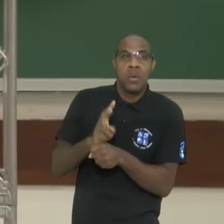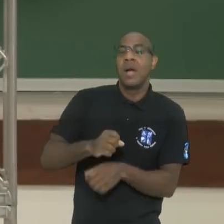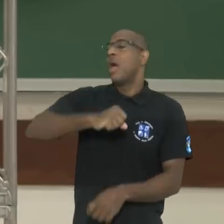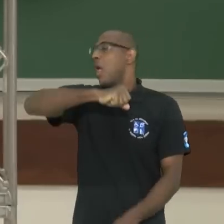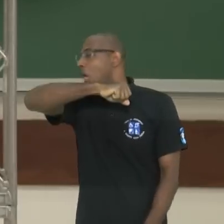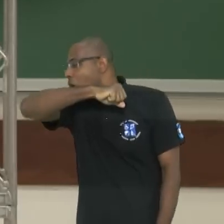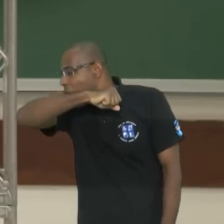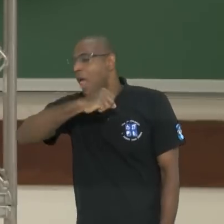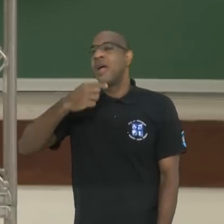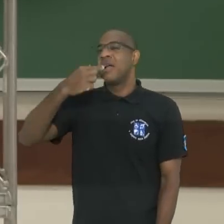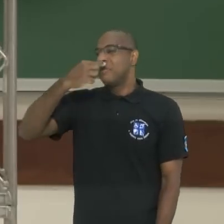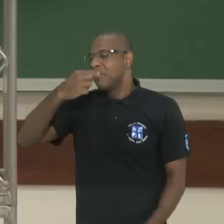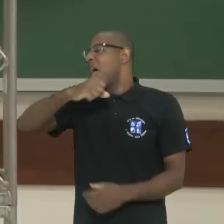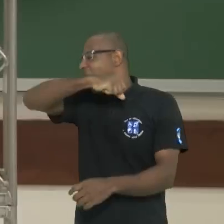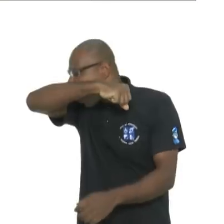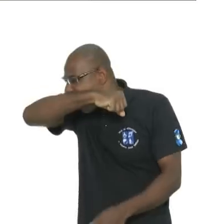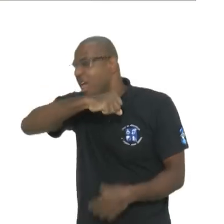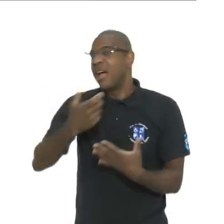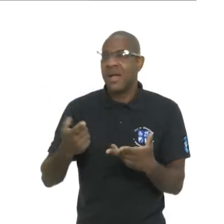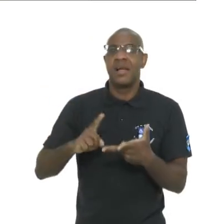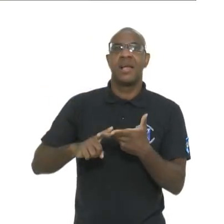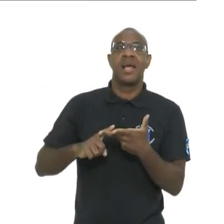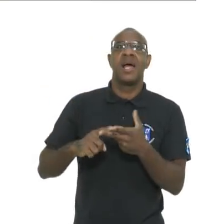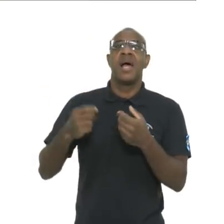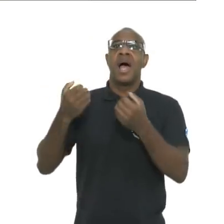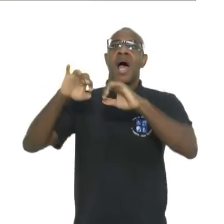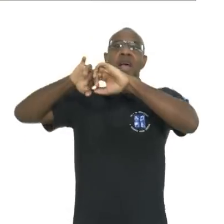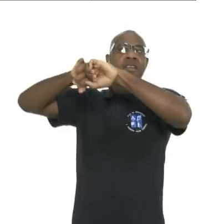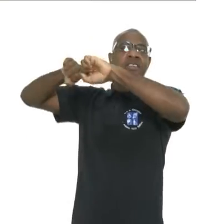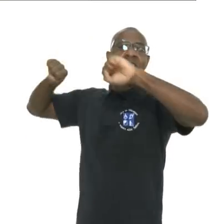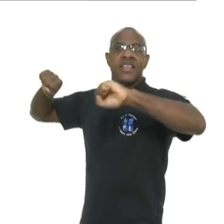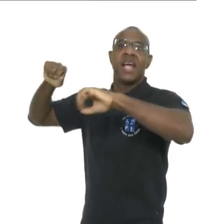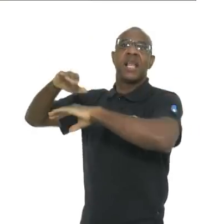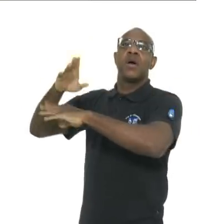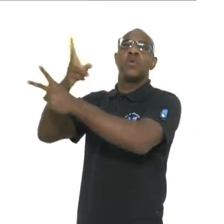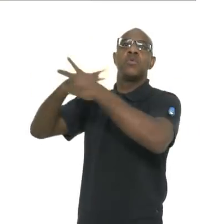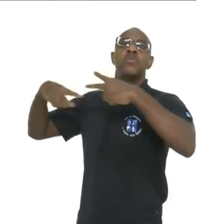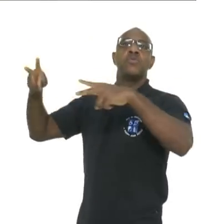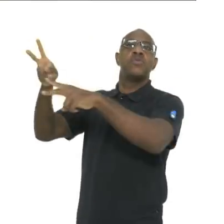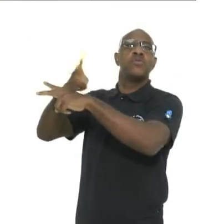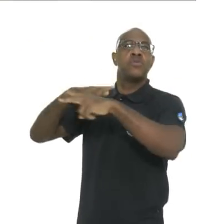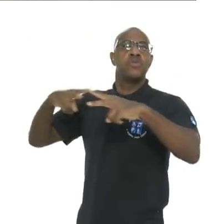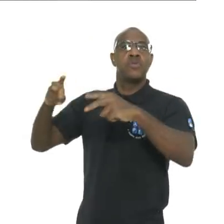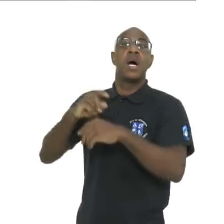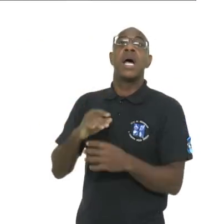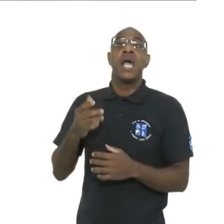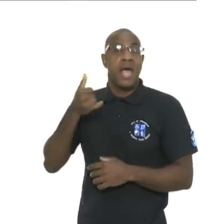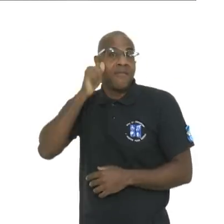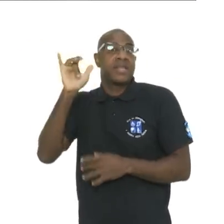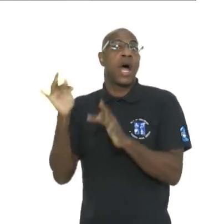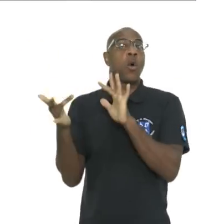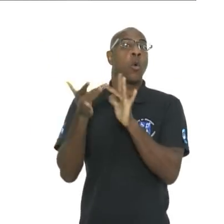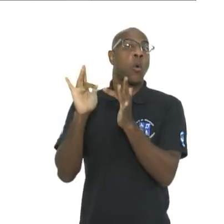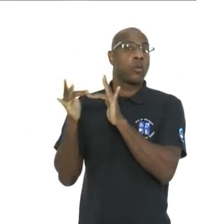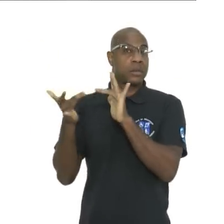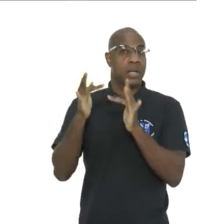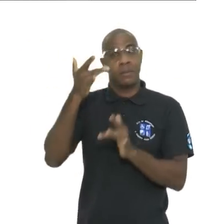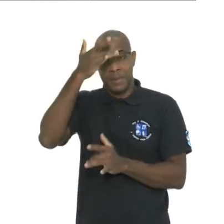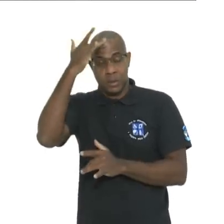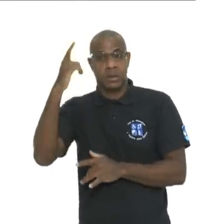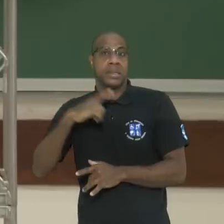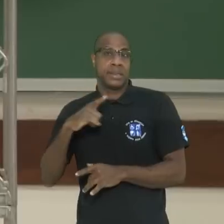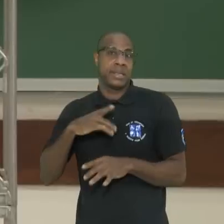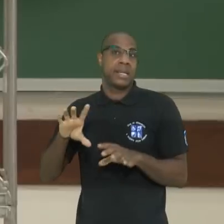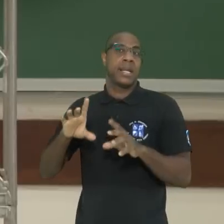tossir e espirrar, manter os ambientes arejados e evitar o contato com a pessoa que esteja contaminada. Para as 2